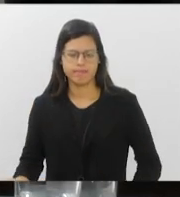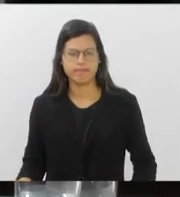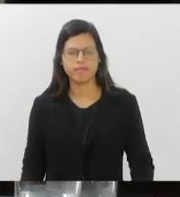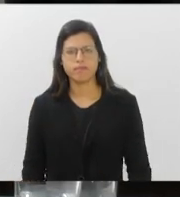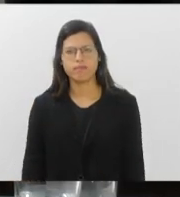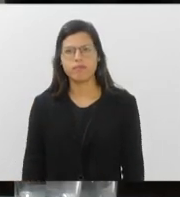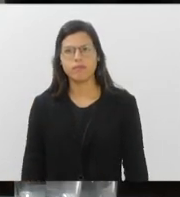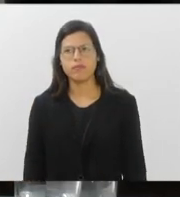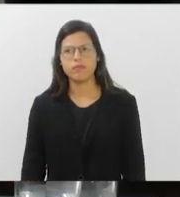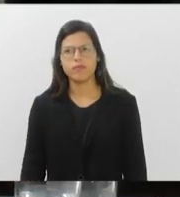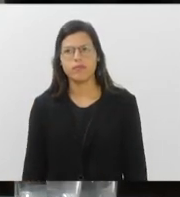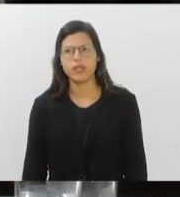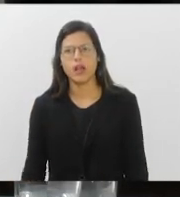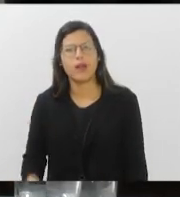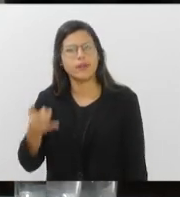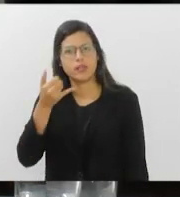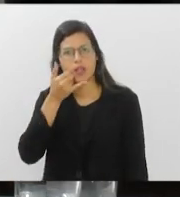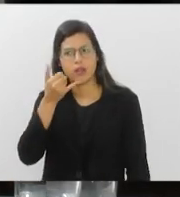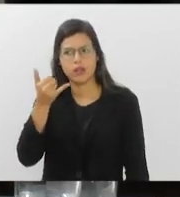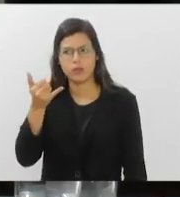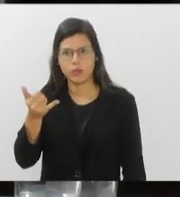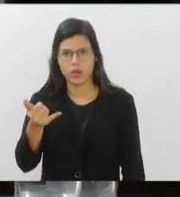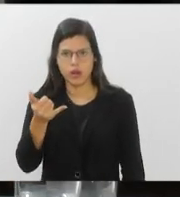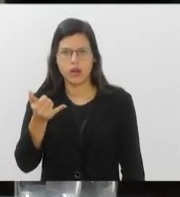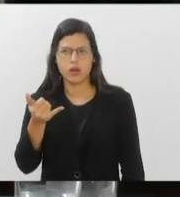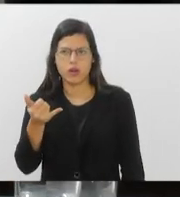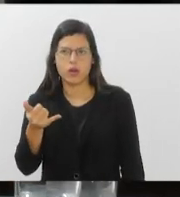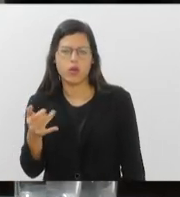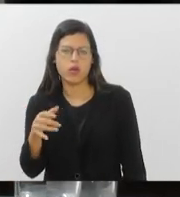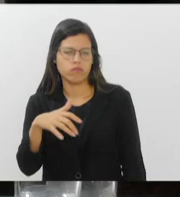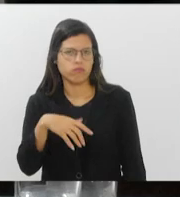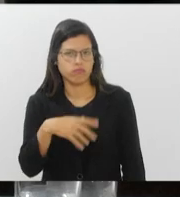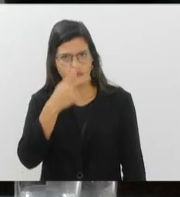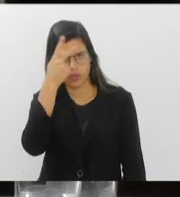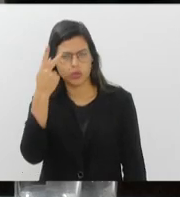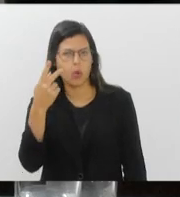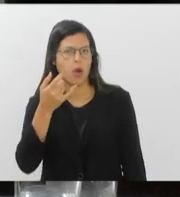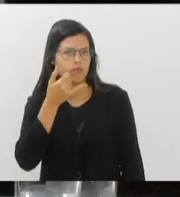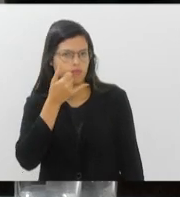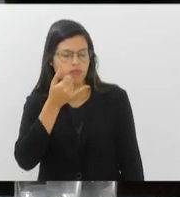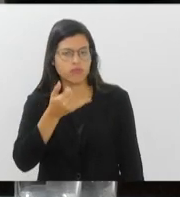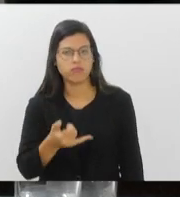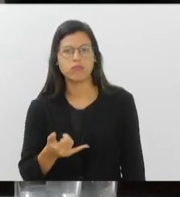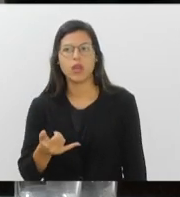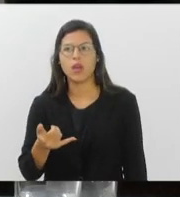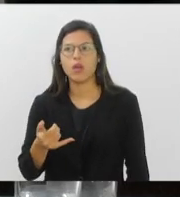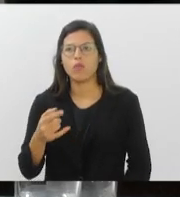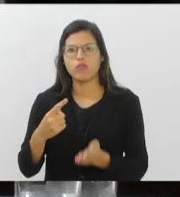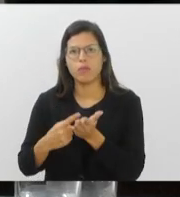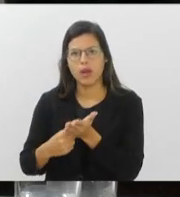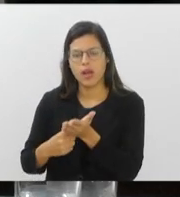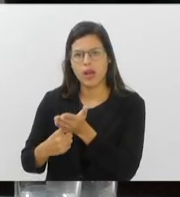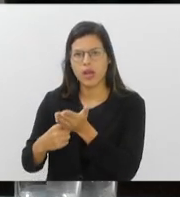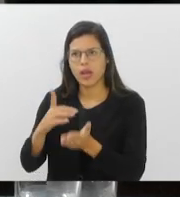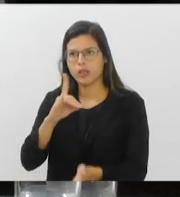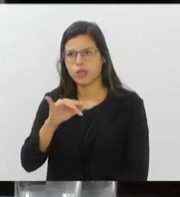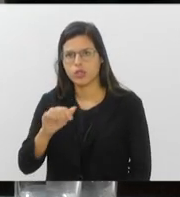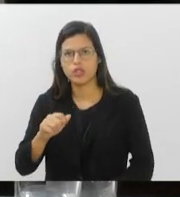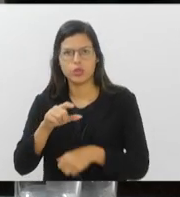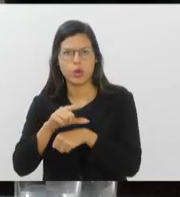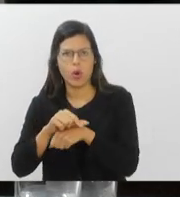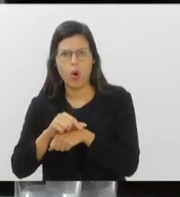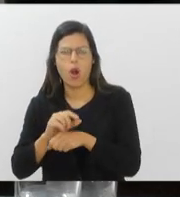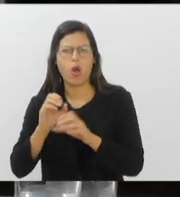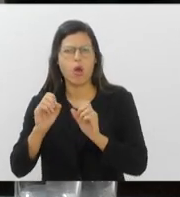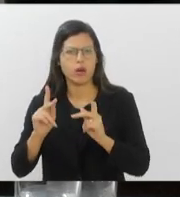Bom, telefonei, me atendeu uma senhorita, muito gentil. Vou marcar para tal dia, tal hora, tá bom? Eu digo, perfeitamente,